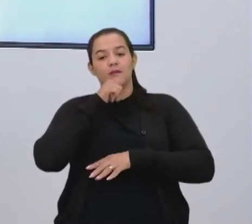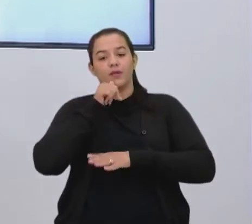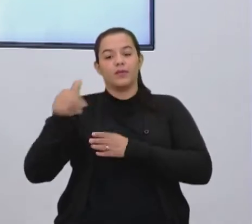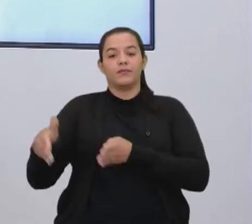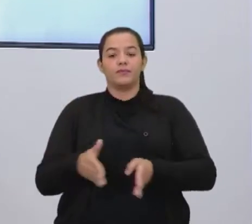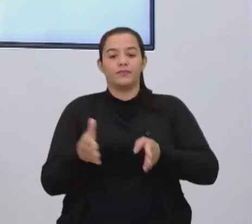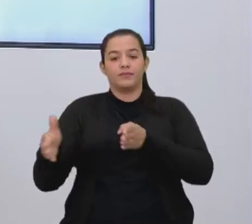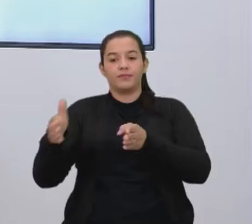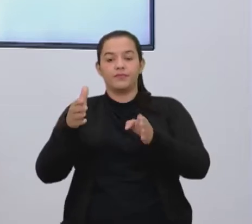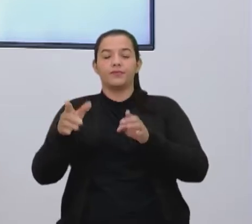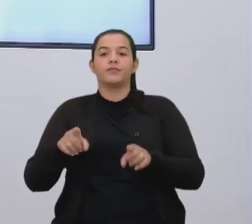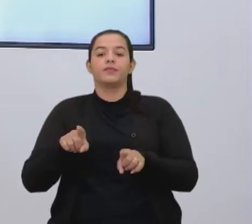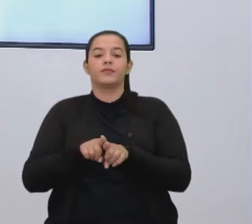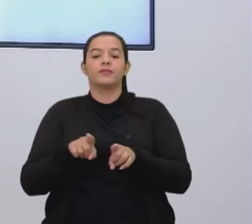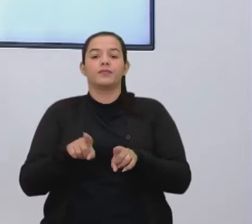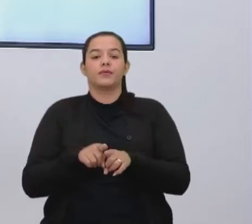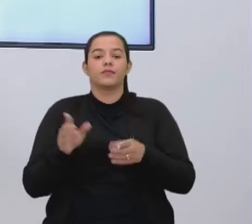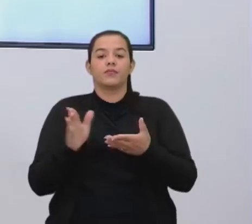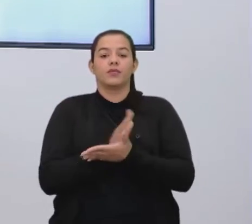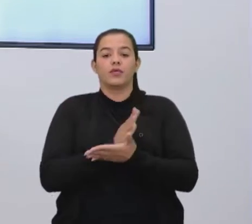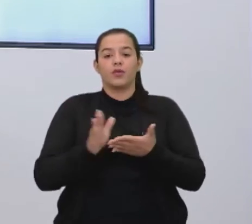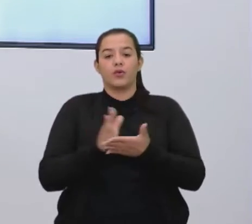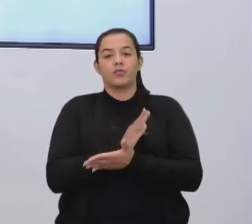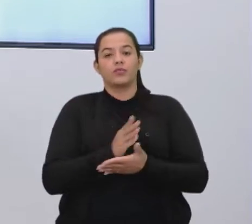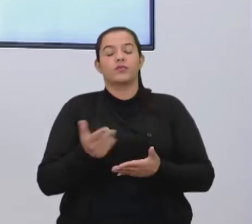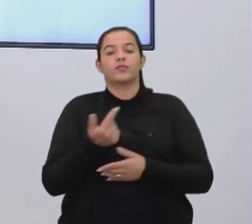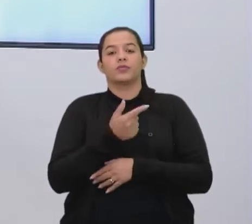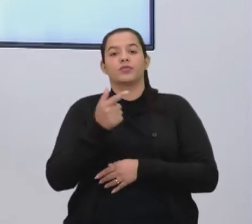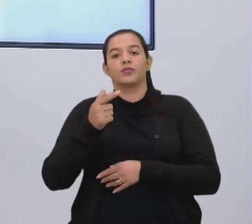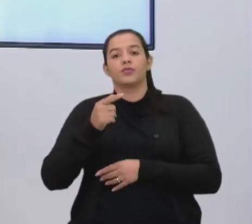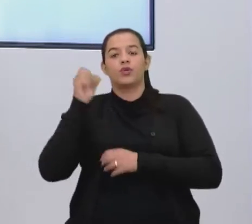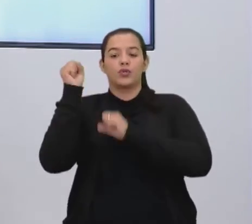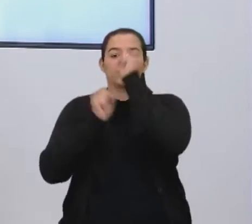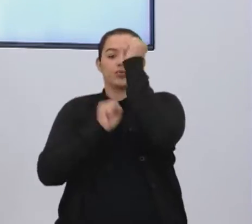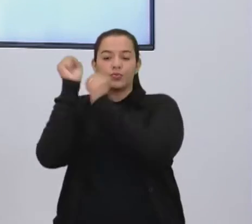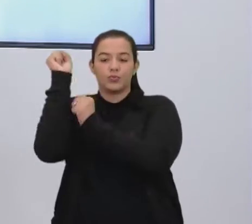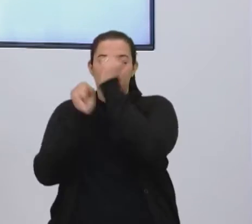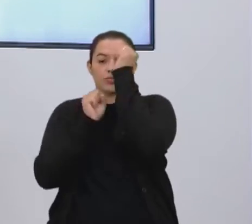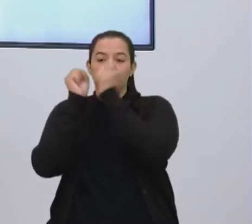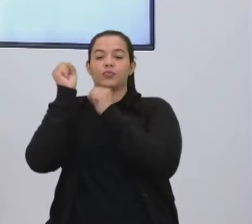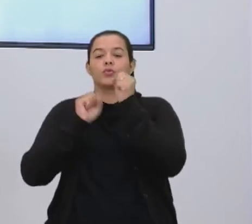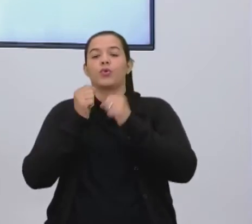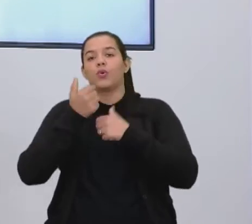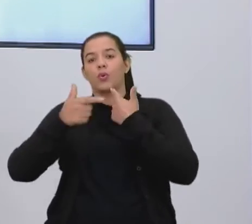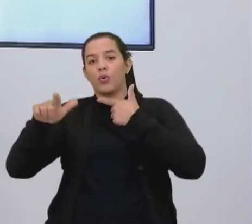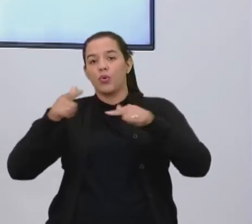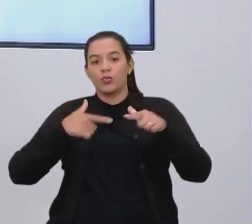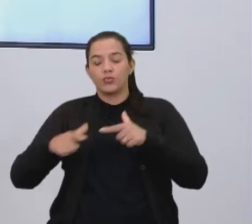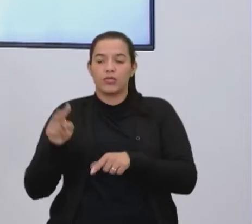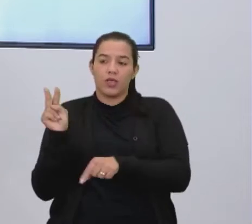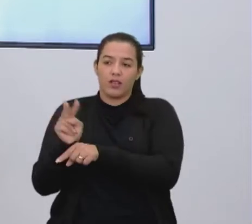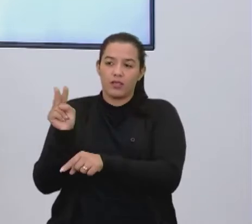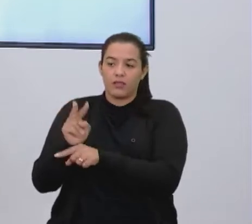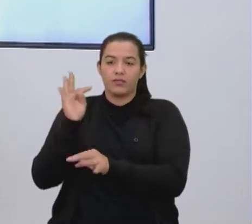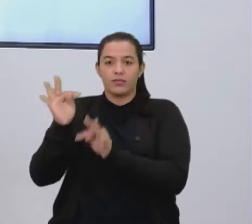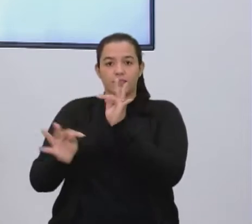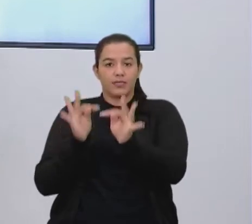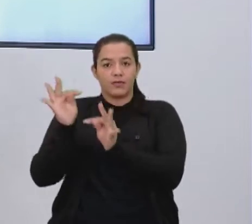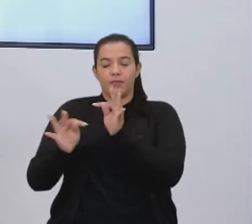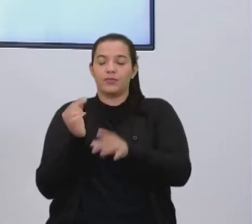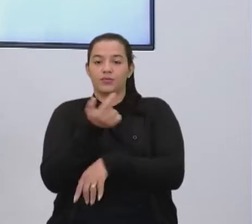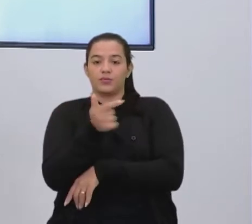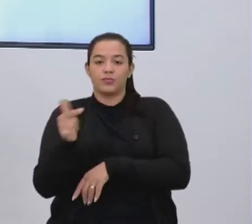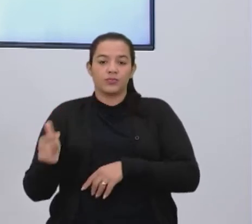a instalação, né, de usinas, barragens, enfim, que não são muito bem organizadas